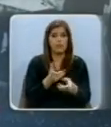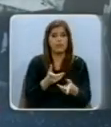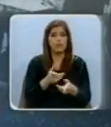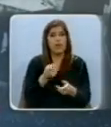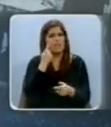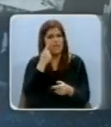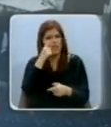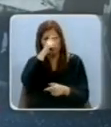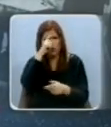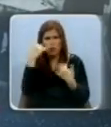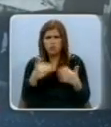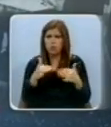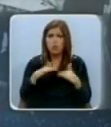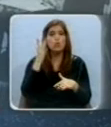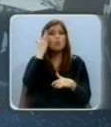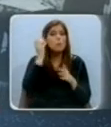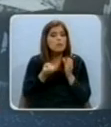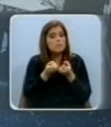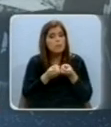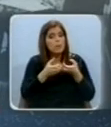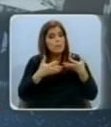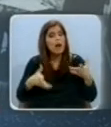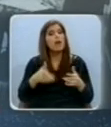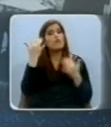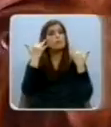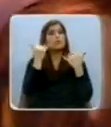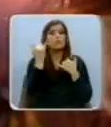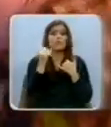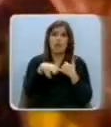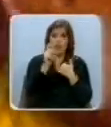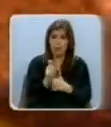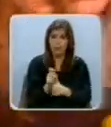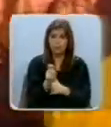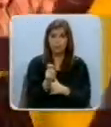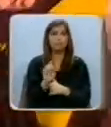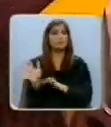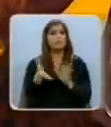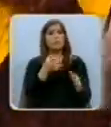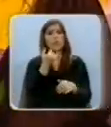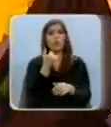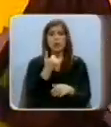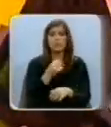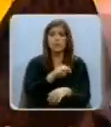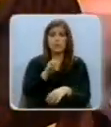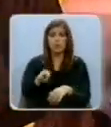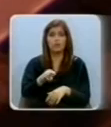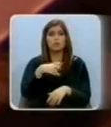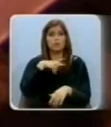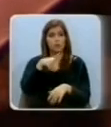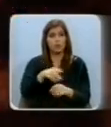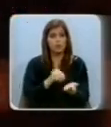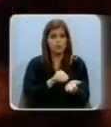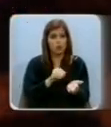severa. Os números estão a crescer. Os dados são do Instituto Nacional de Estatística. Quase 2 milhões de portugueses são pobres,